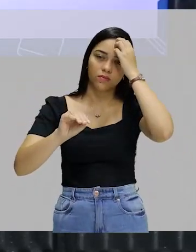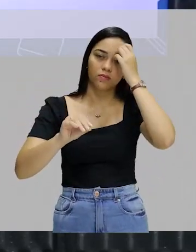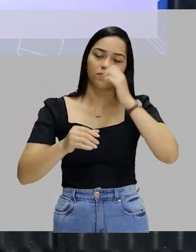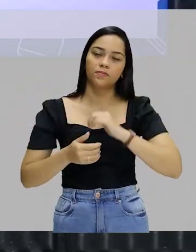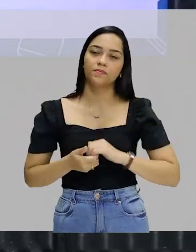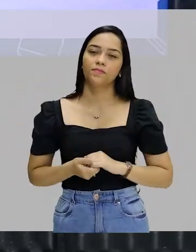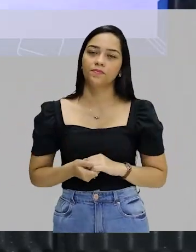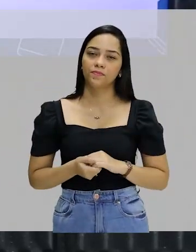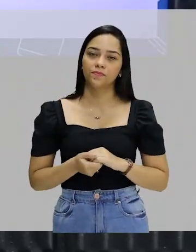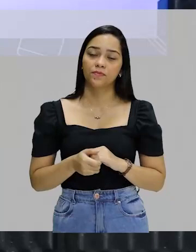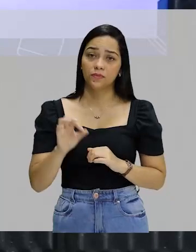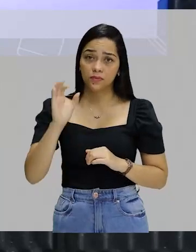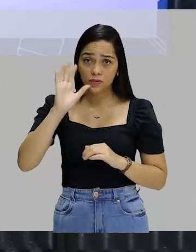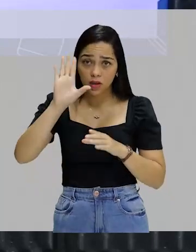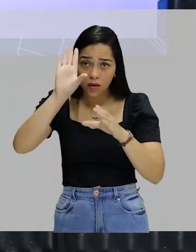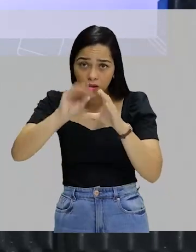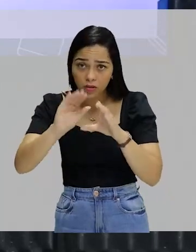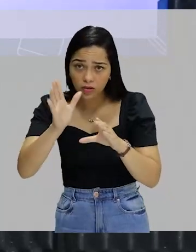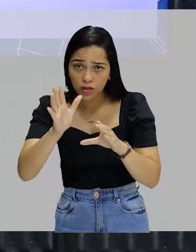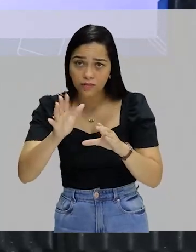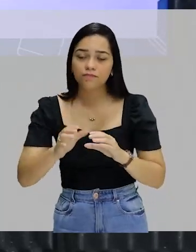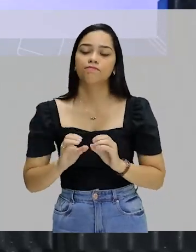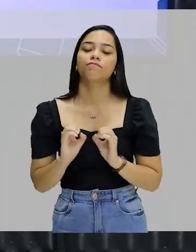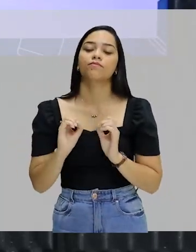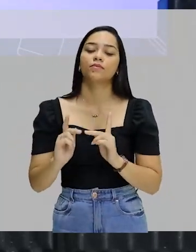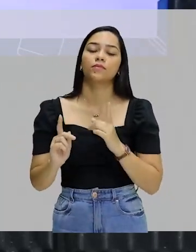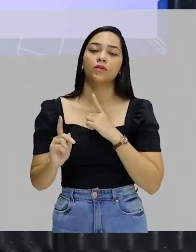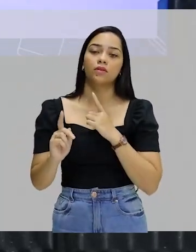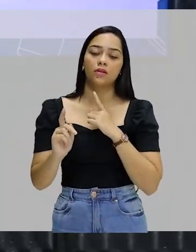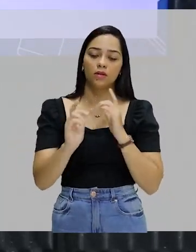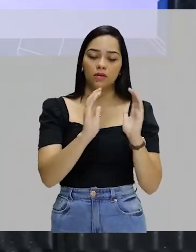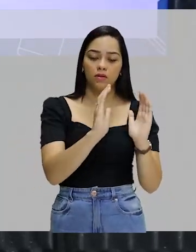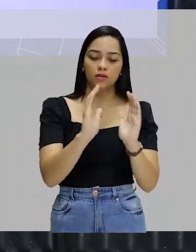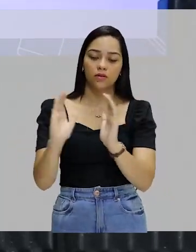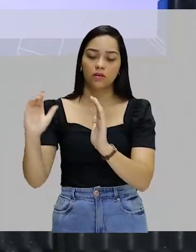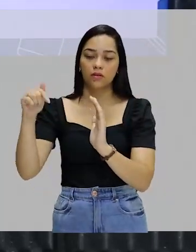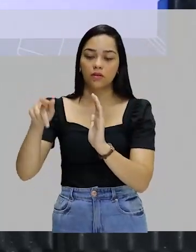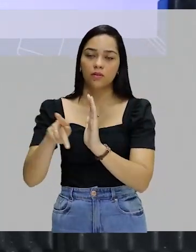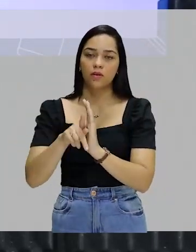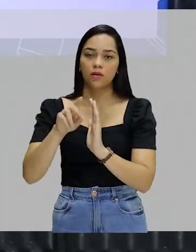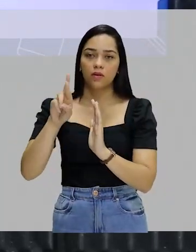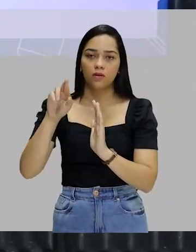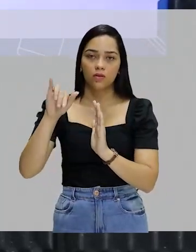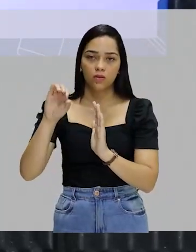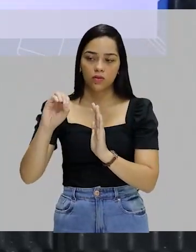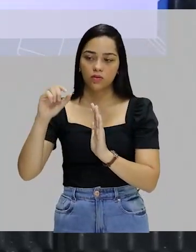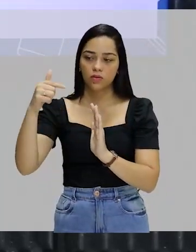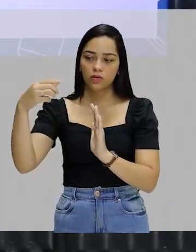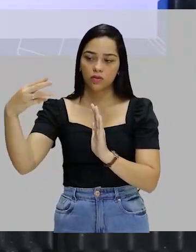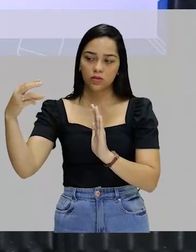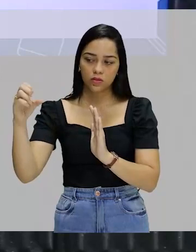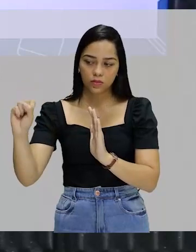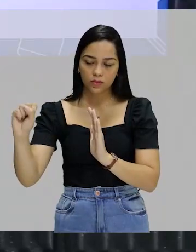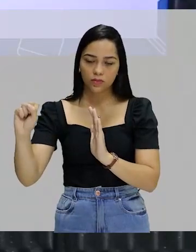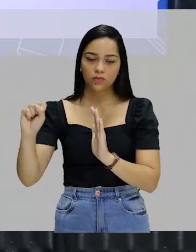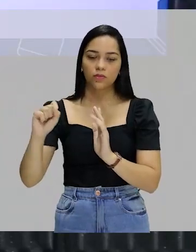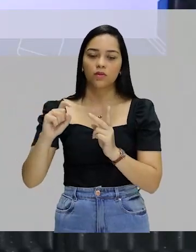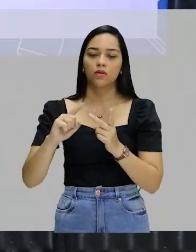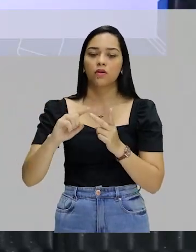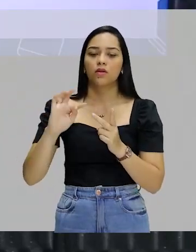3. Printaram? Beleza. Então, essa é a série do urânio 238.